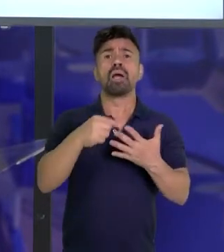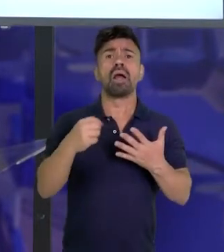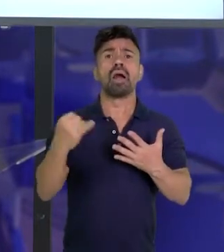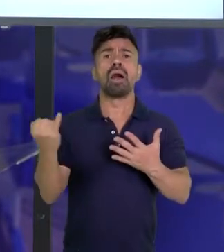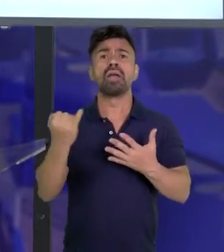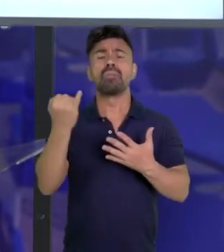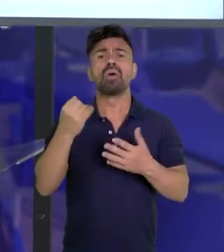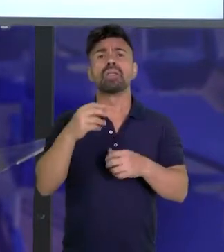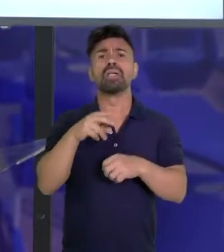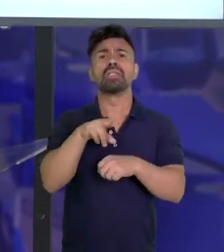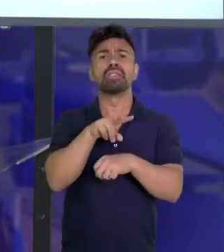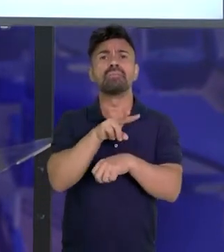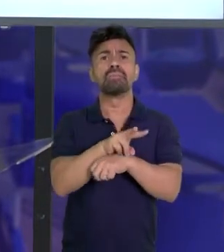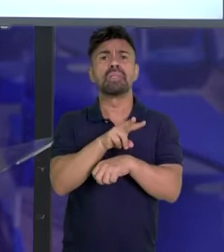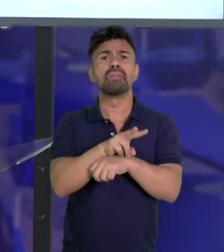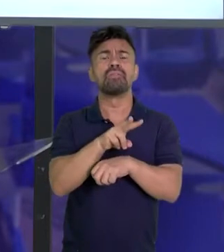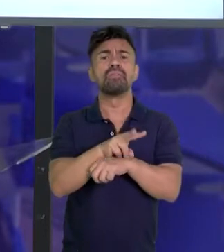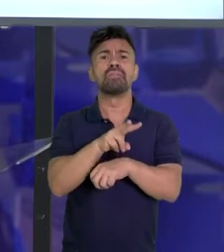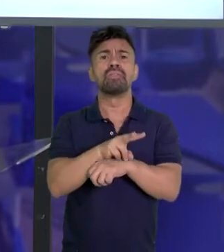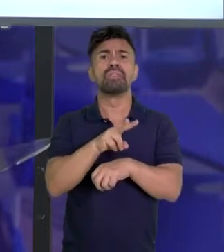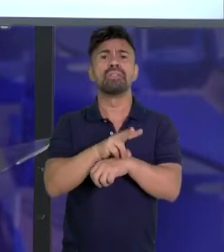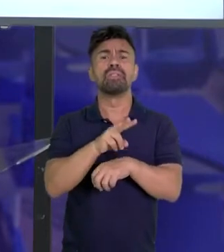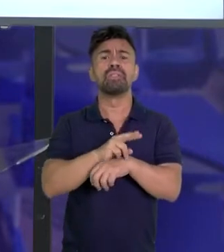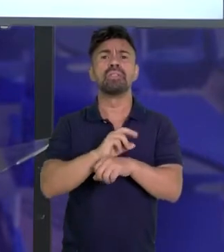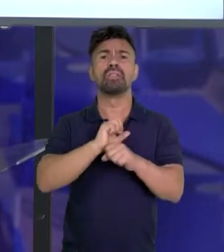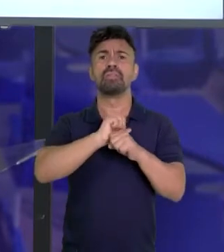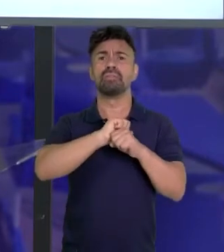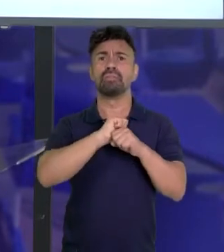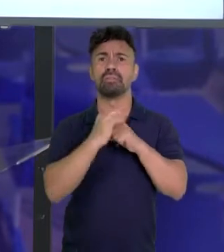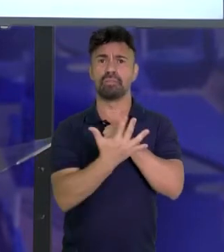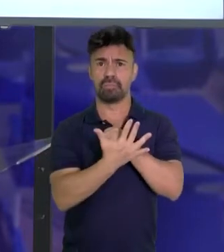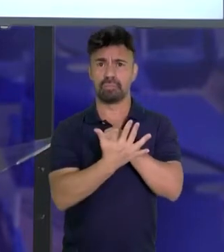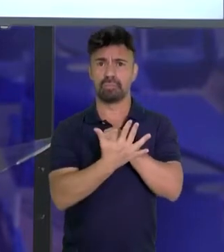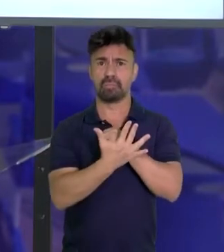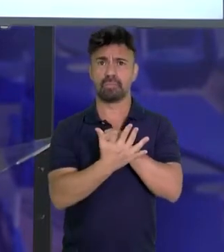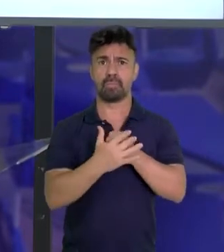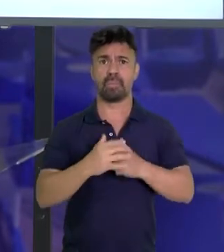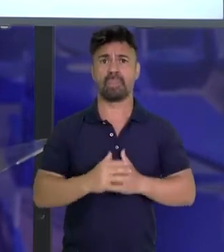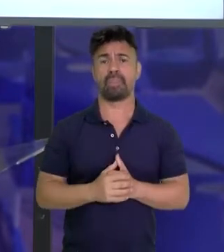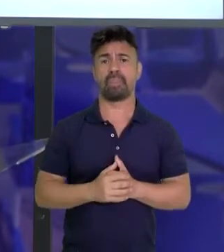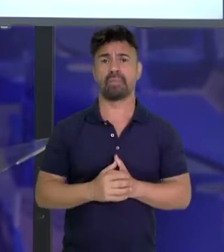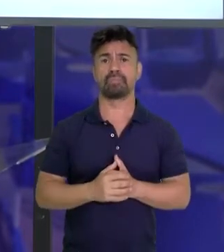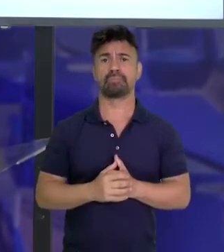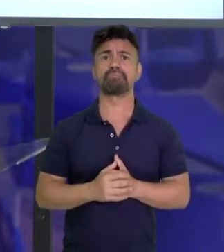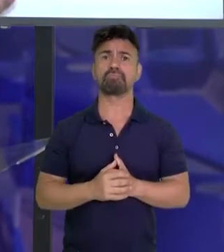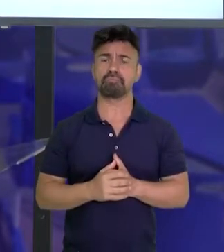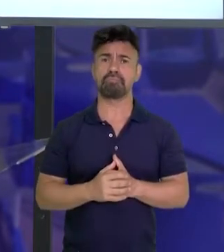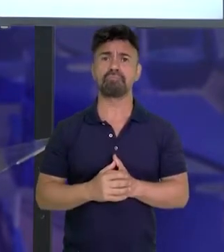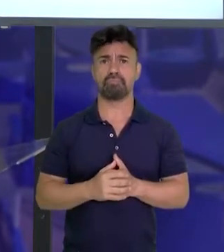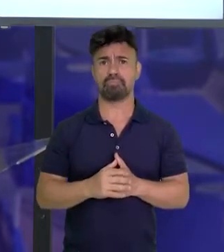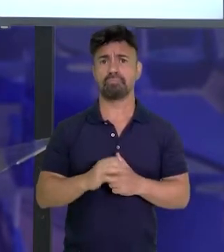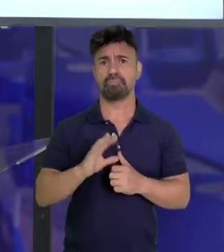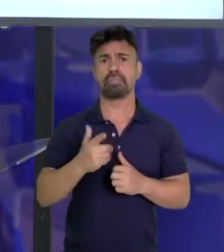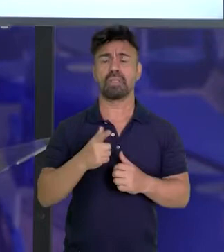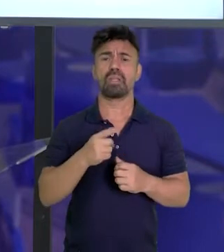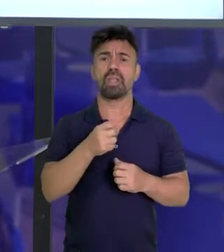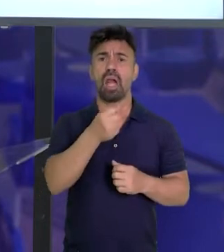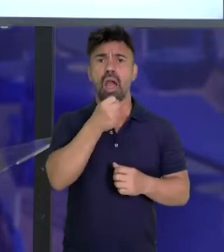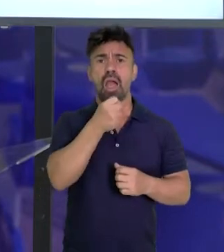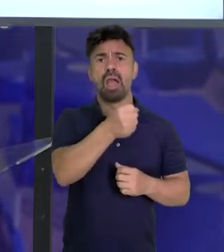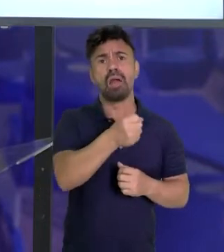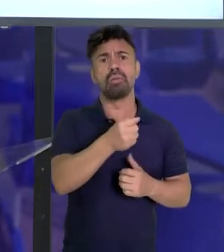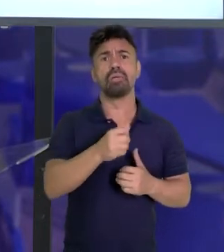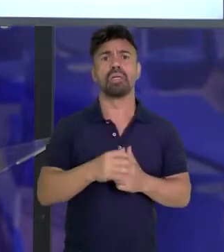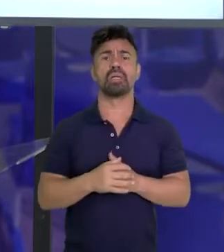de se prevenir contra a pandemia da Covid-19. Faz todo sentido que numa reportagem como essa,